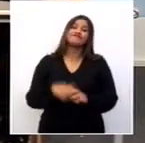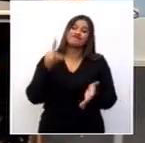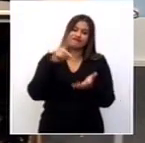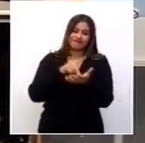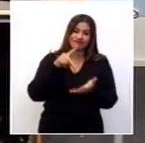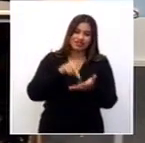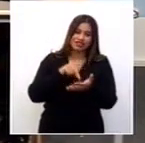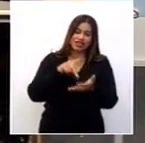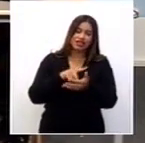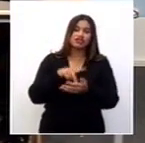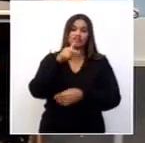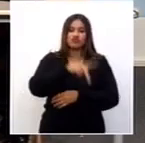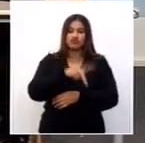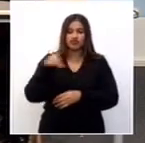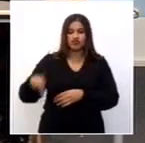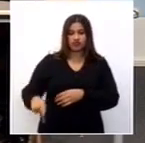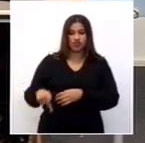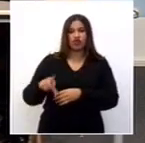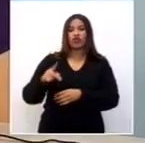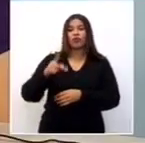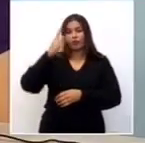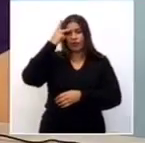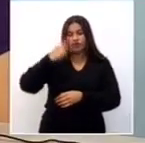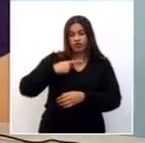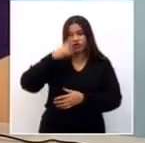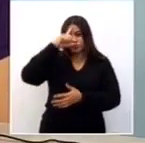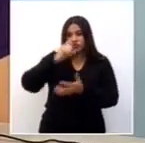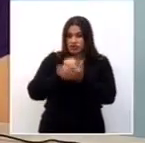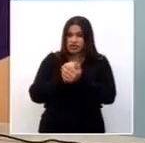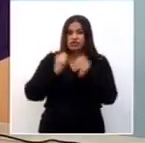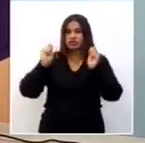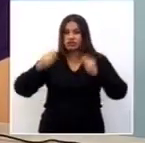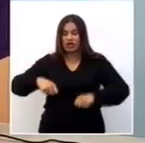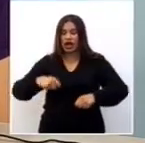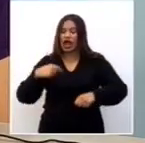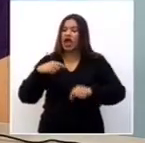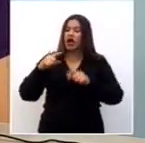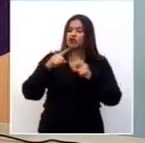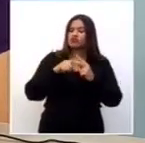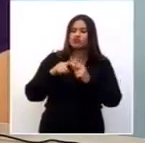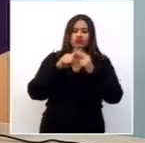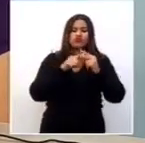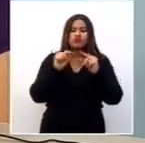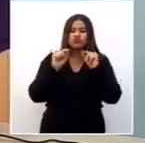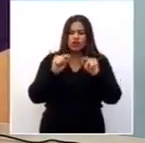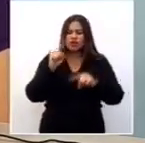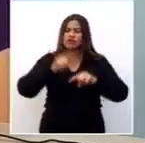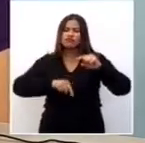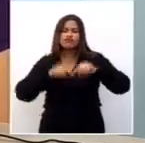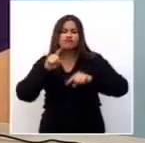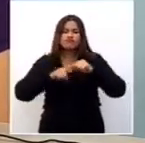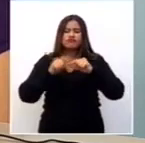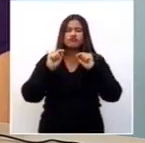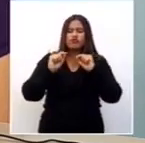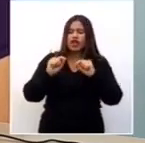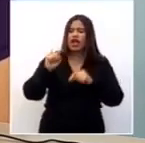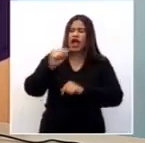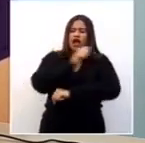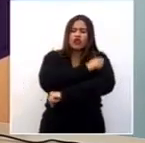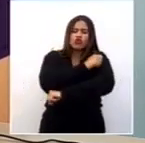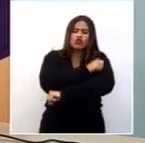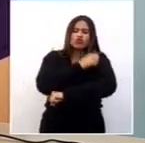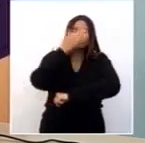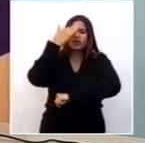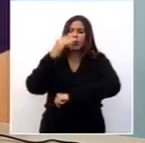para selecionar esses recursos, o que ele tiver mais familiarizado, né, ele e seus estudantes, e é